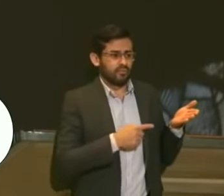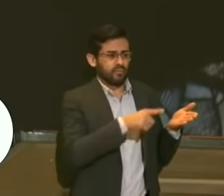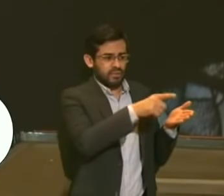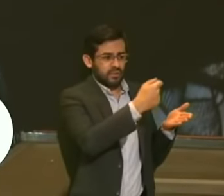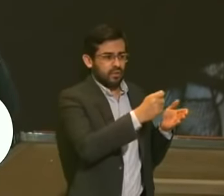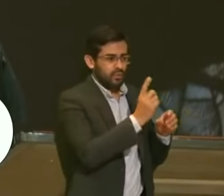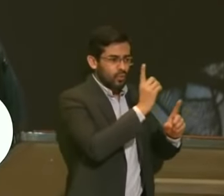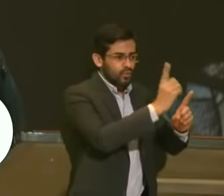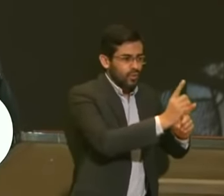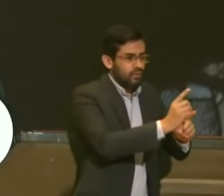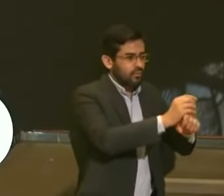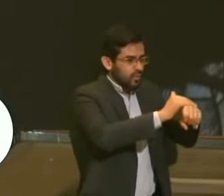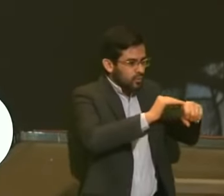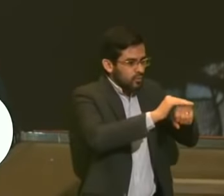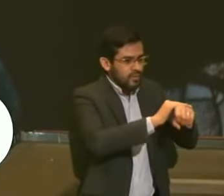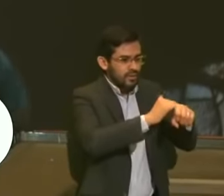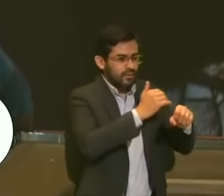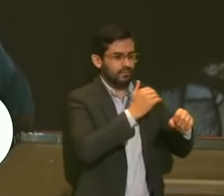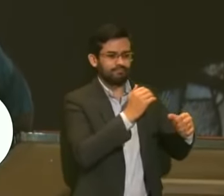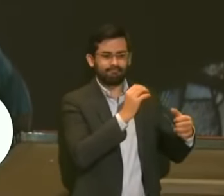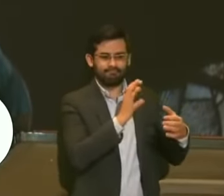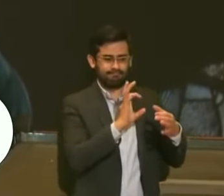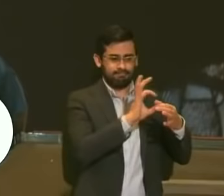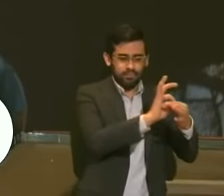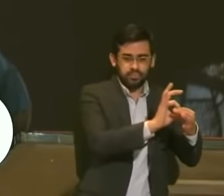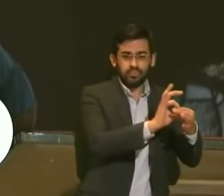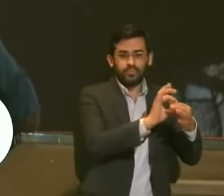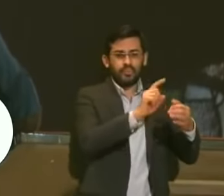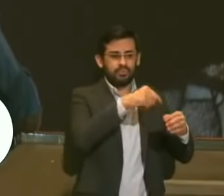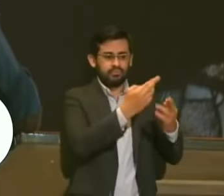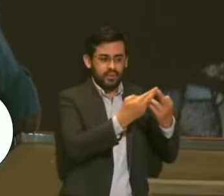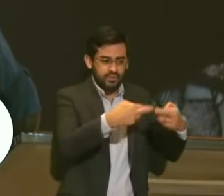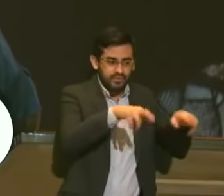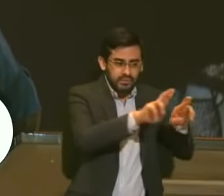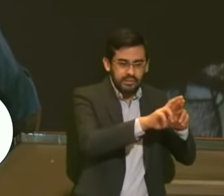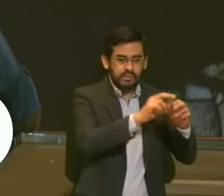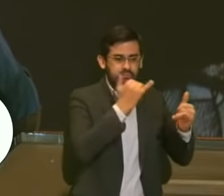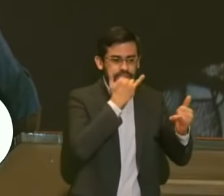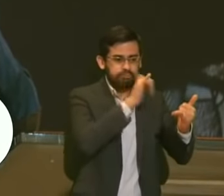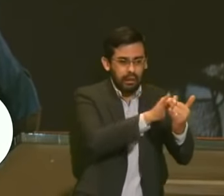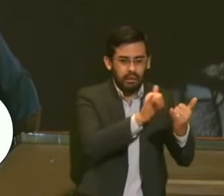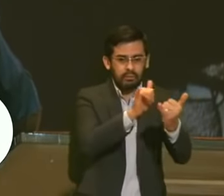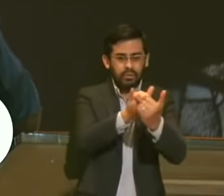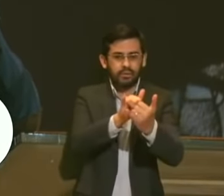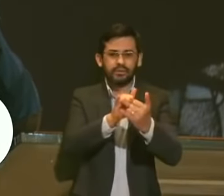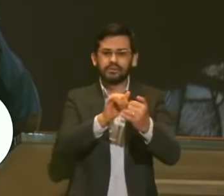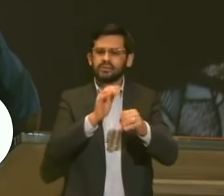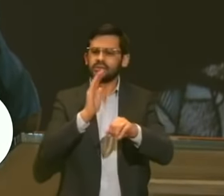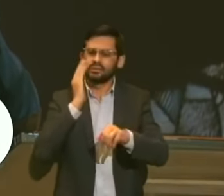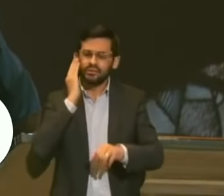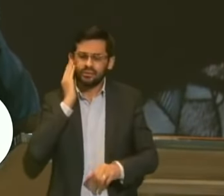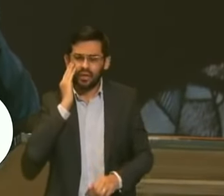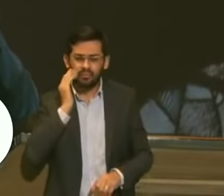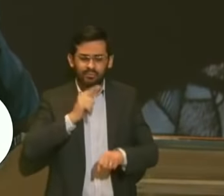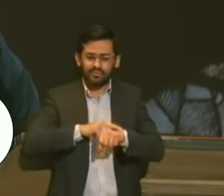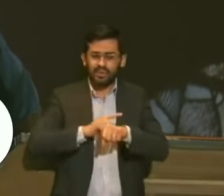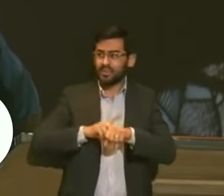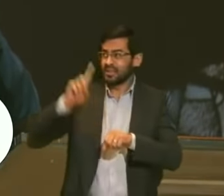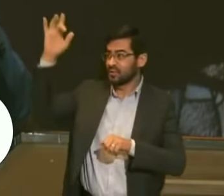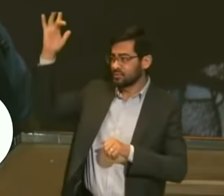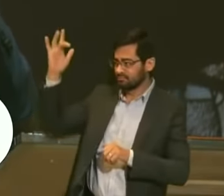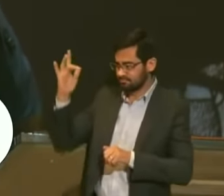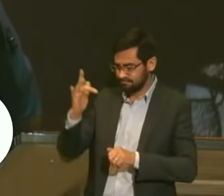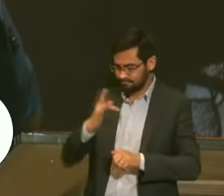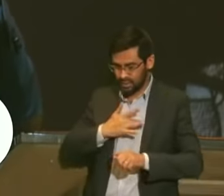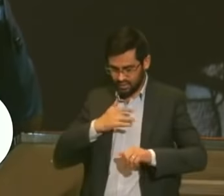com Beltrano? Não, ainda não deu tempo, não consegui. Mas sabe, é um período que Deus está quebrantando a nossa vida